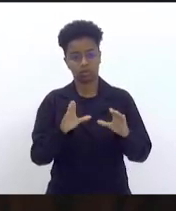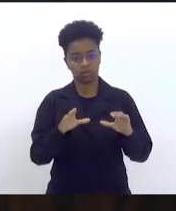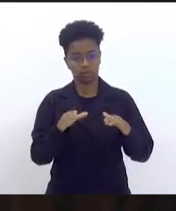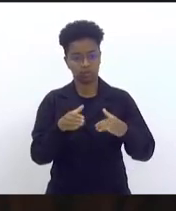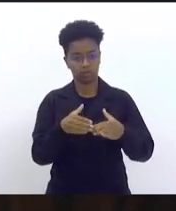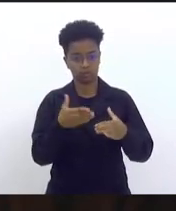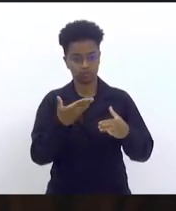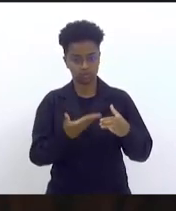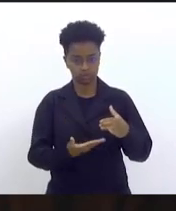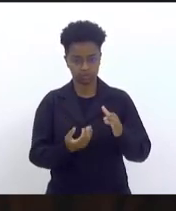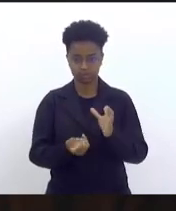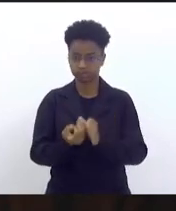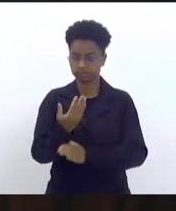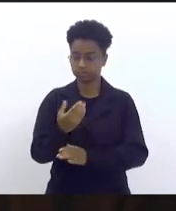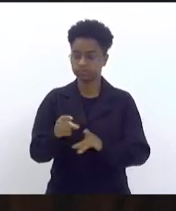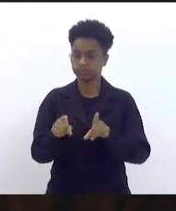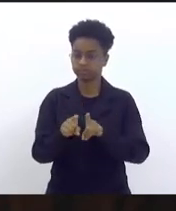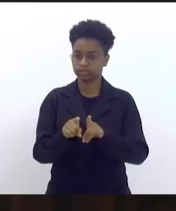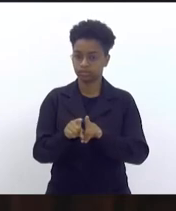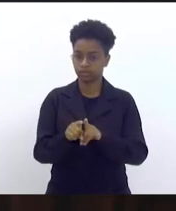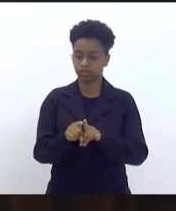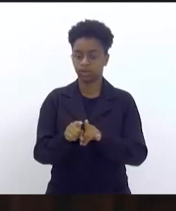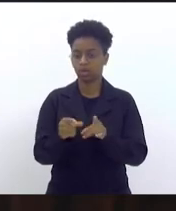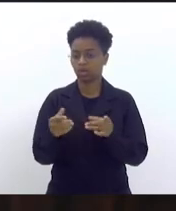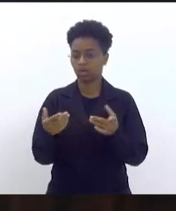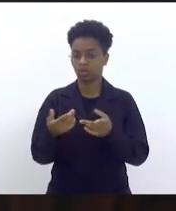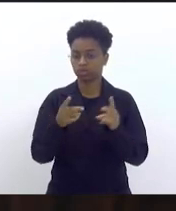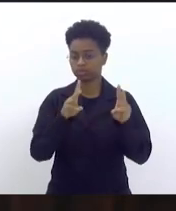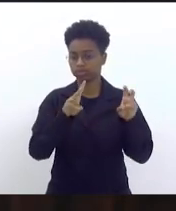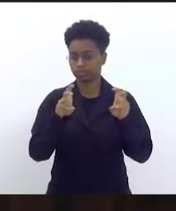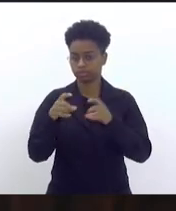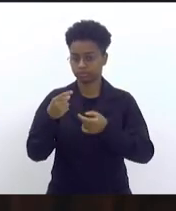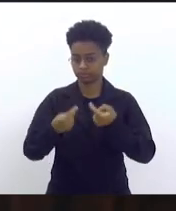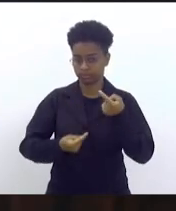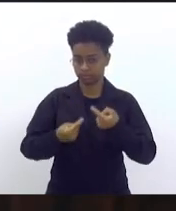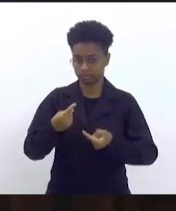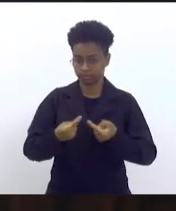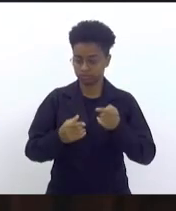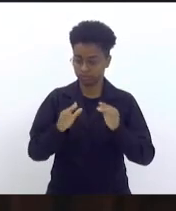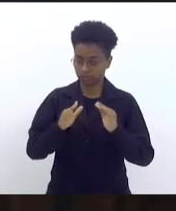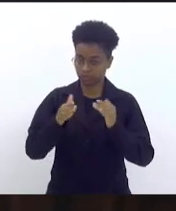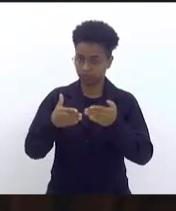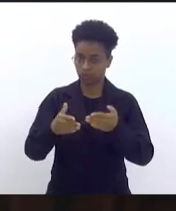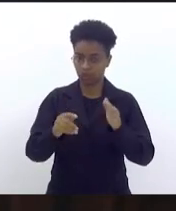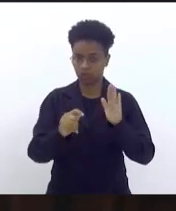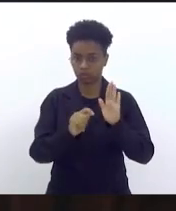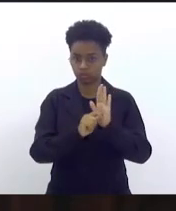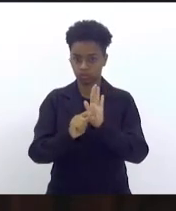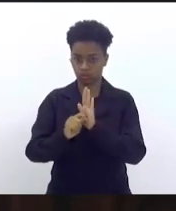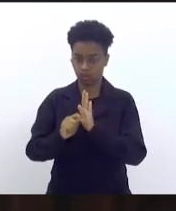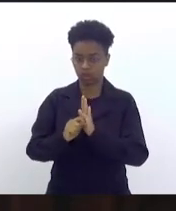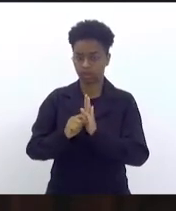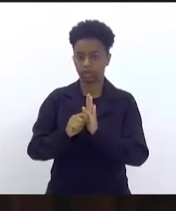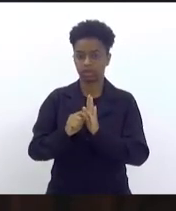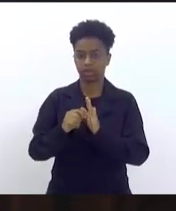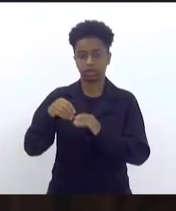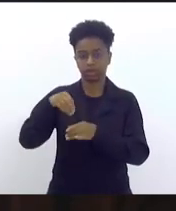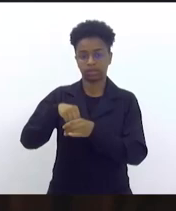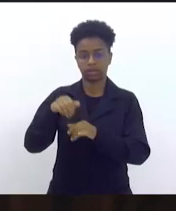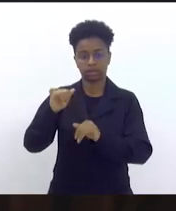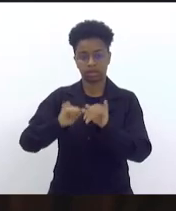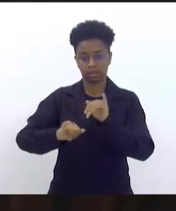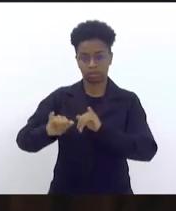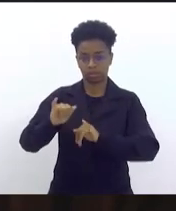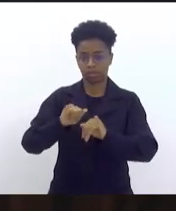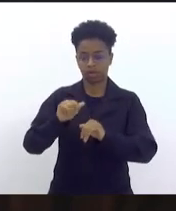essa realização de audiência que teremos hoje tratando desse assunto específico que é das drogas sintéticas hoje